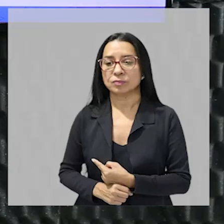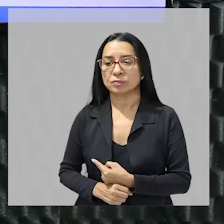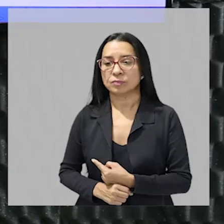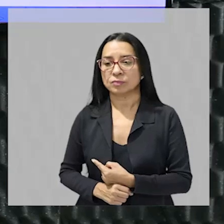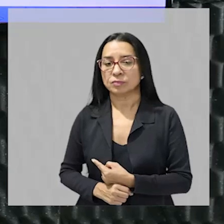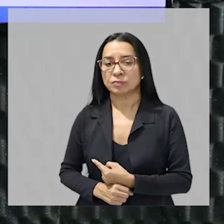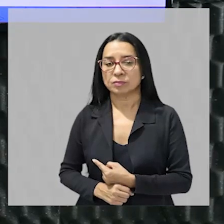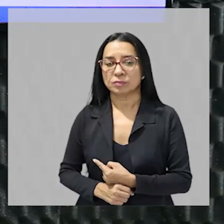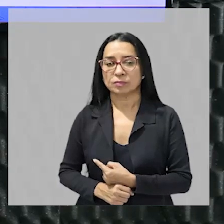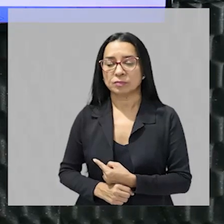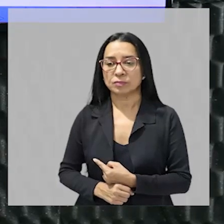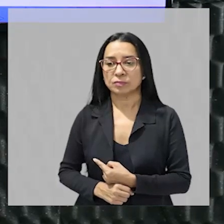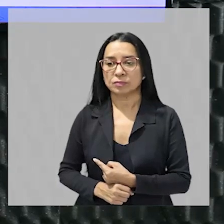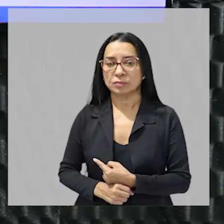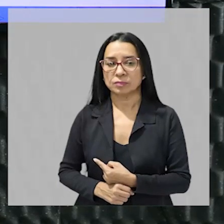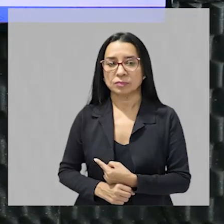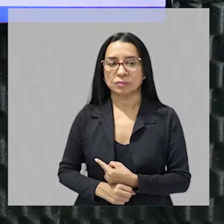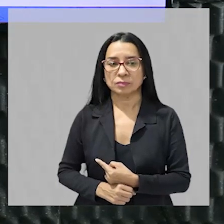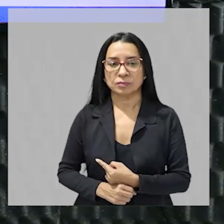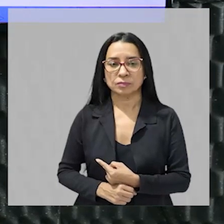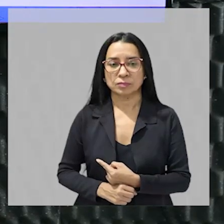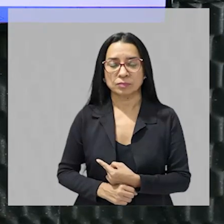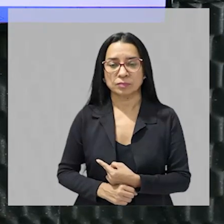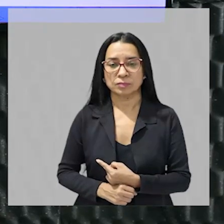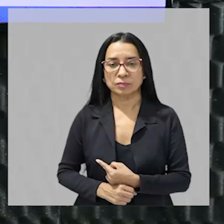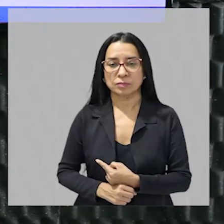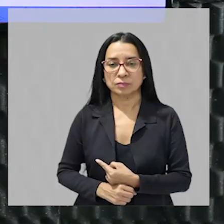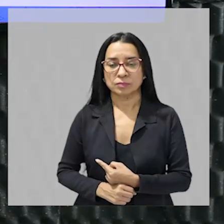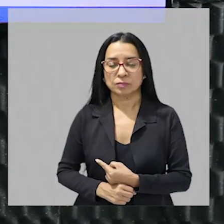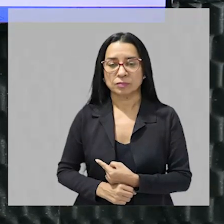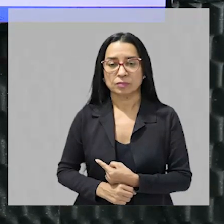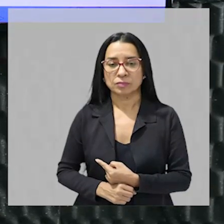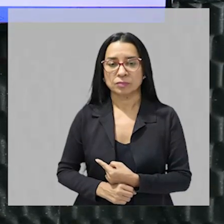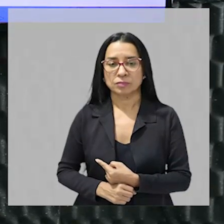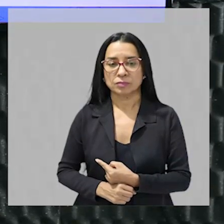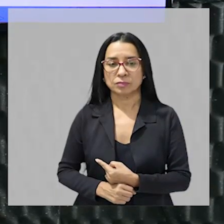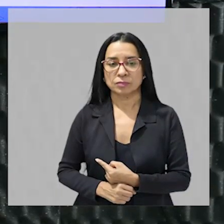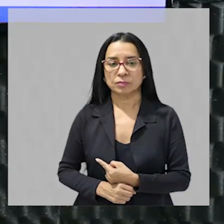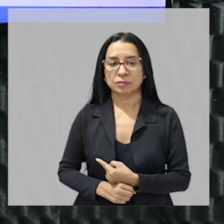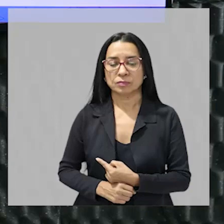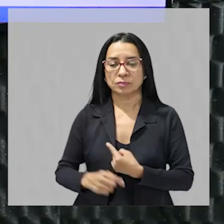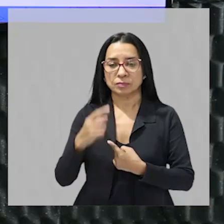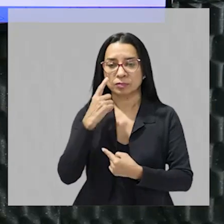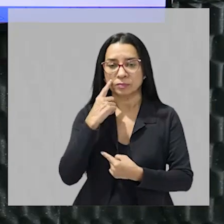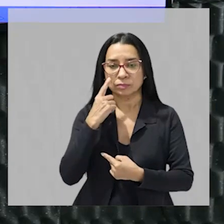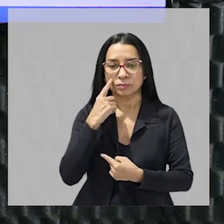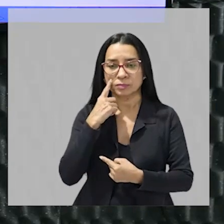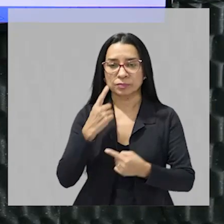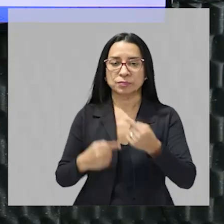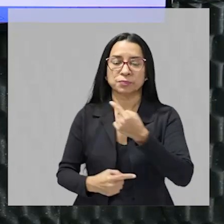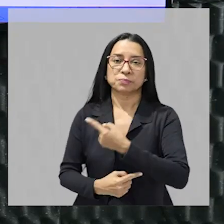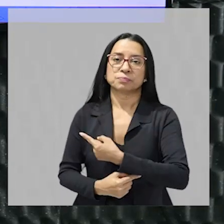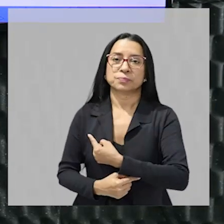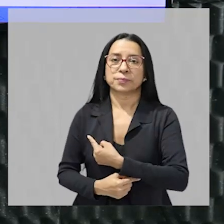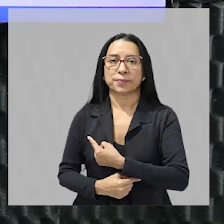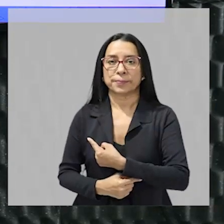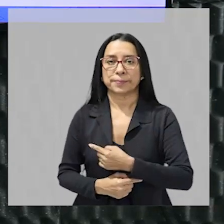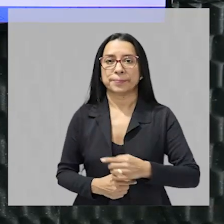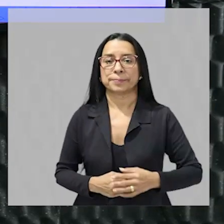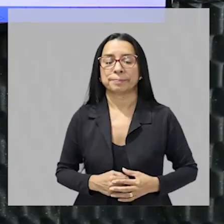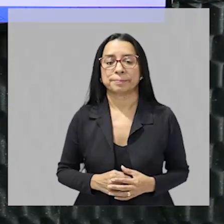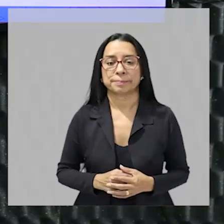3,236 milhões. Esse mesmo decreto define, olha aí, vamos lá, o compromisso